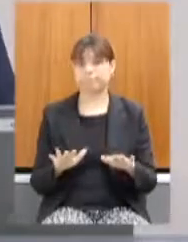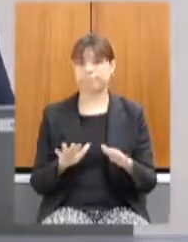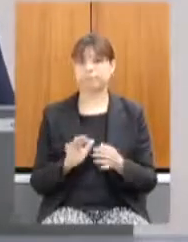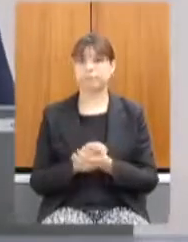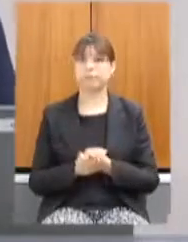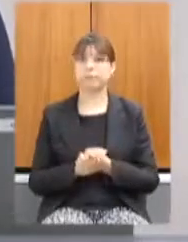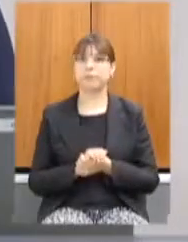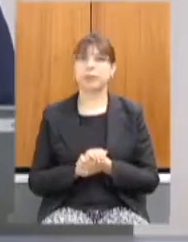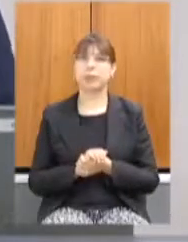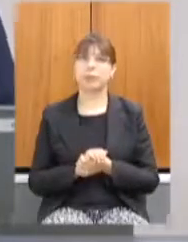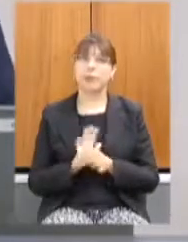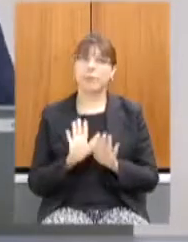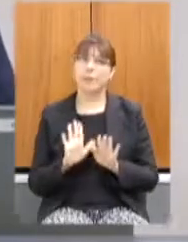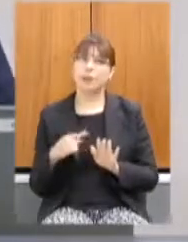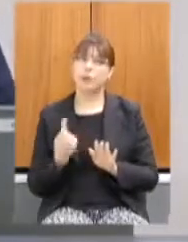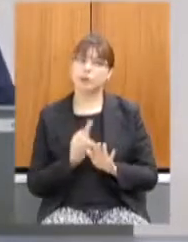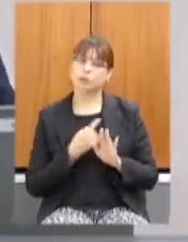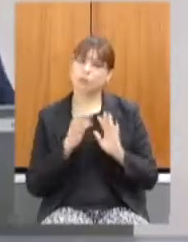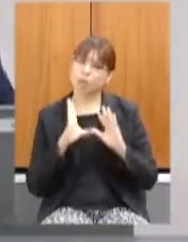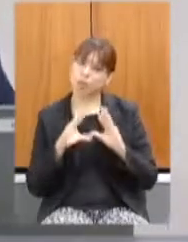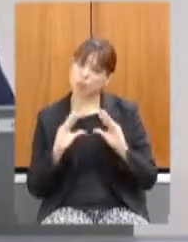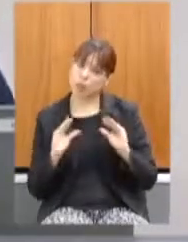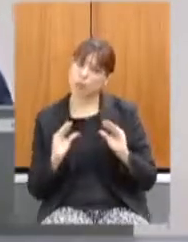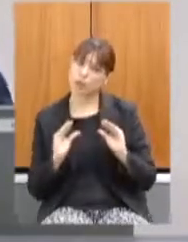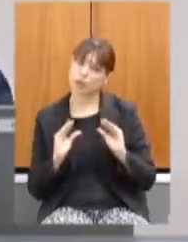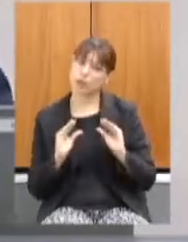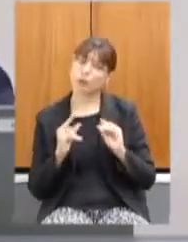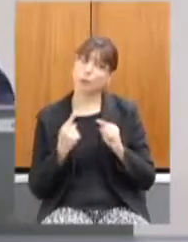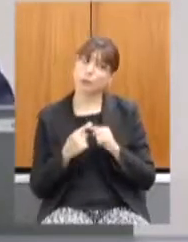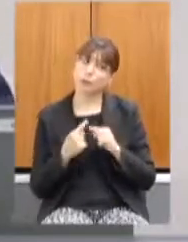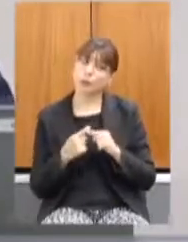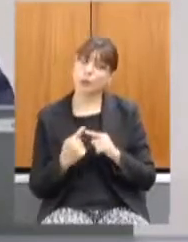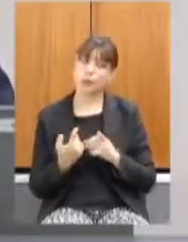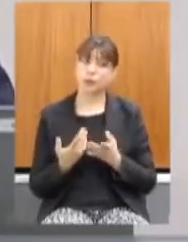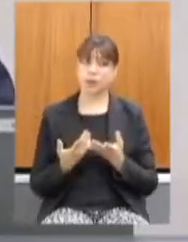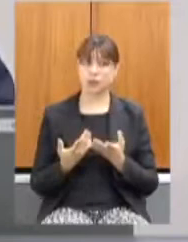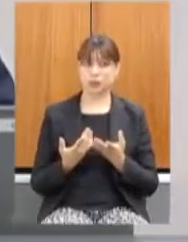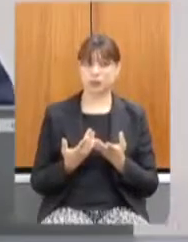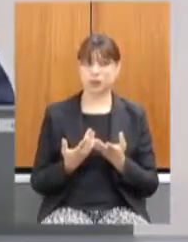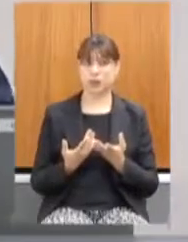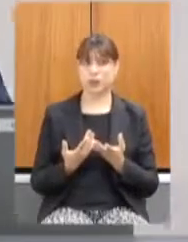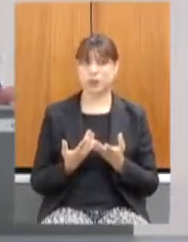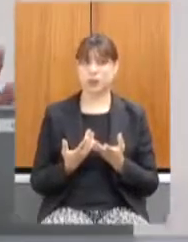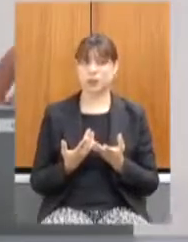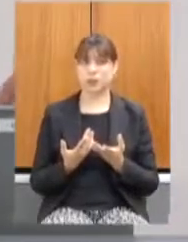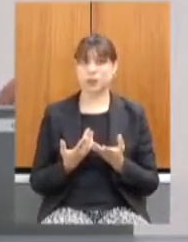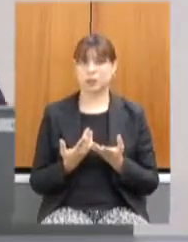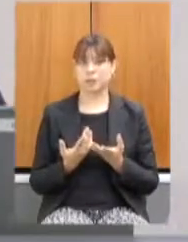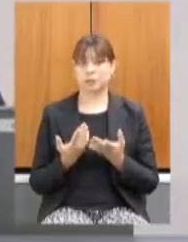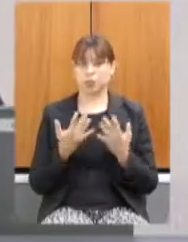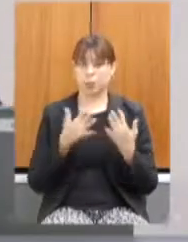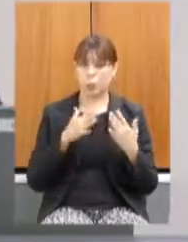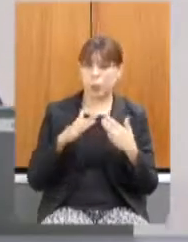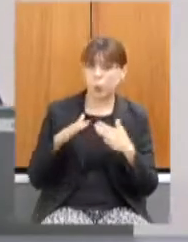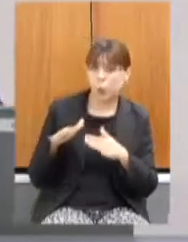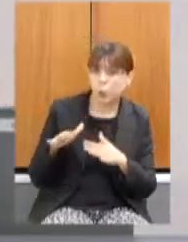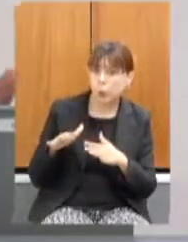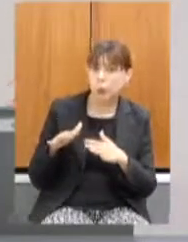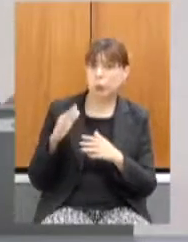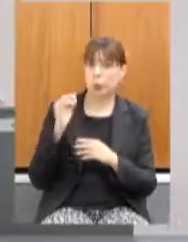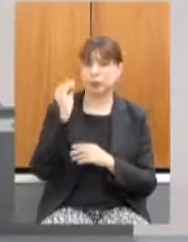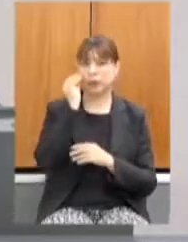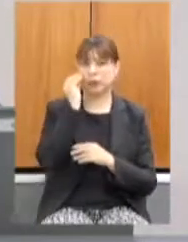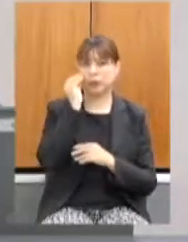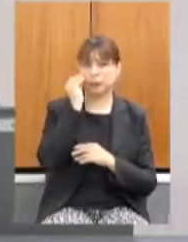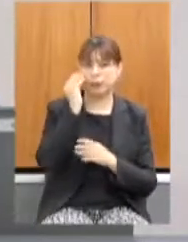tranquilidade que nós nós temos é que mesmo com todas as as atenções voltadas para o combate